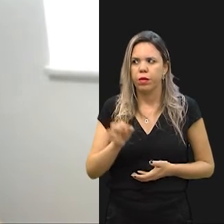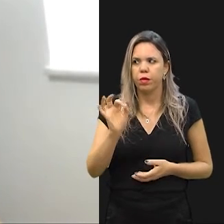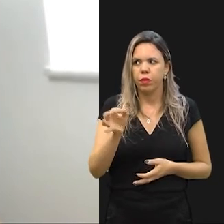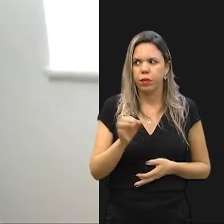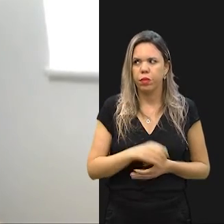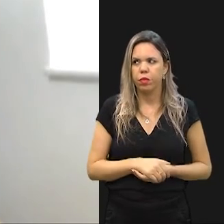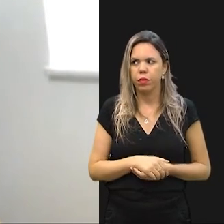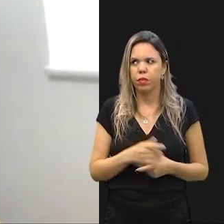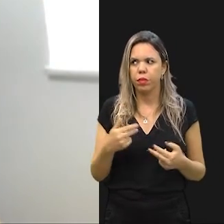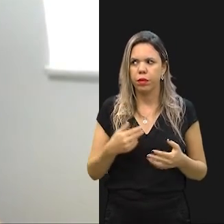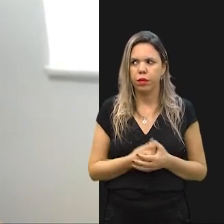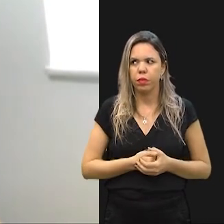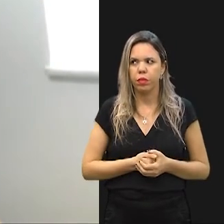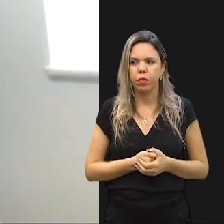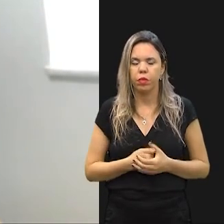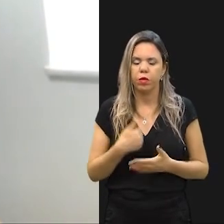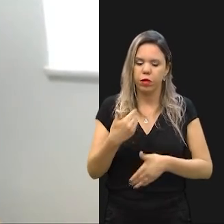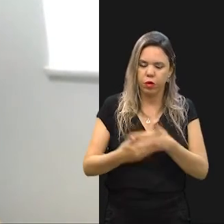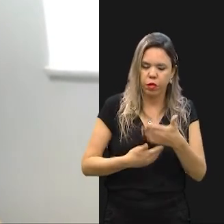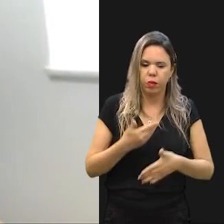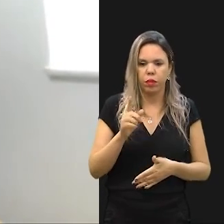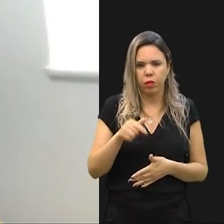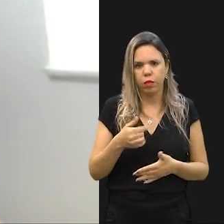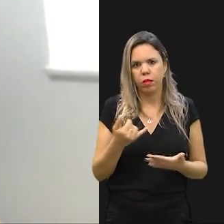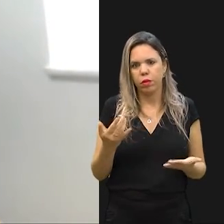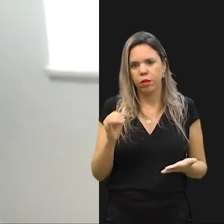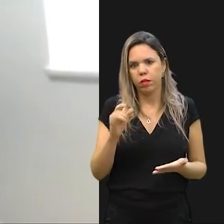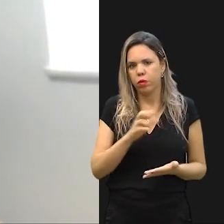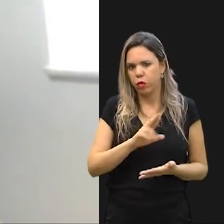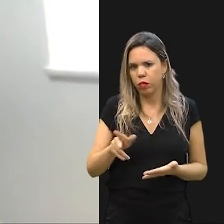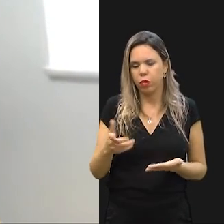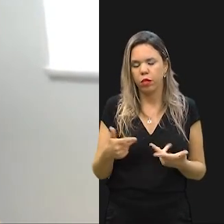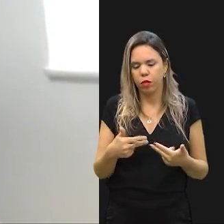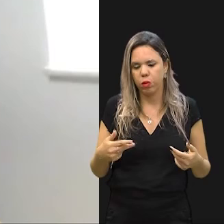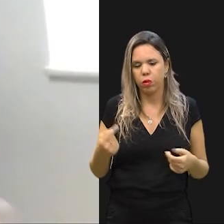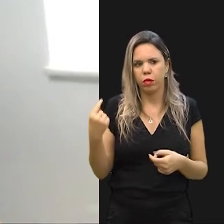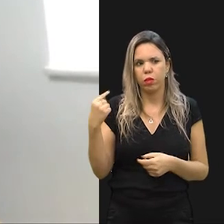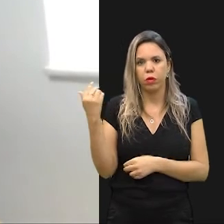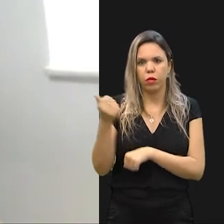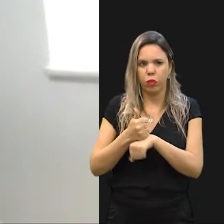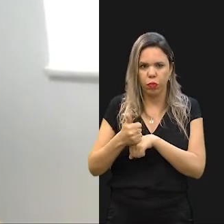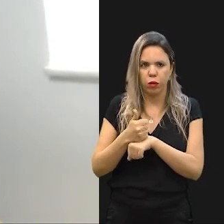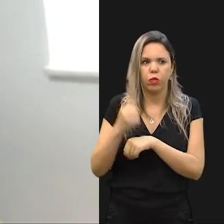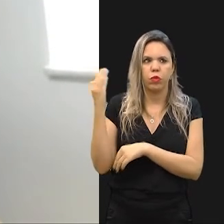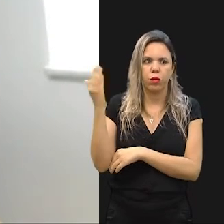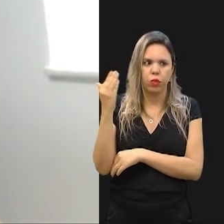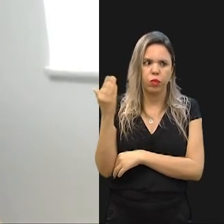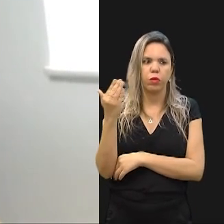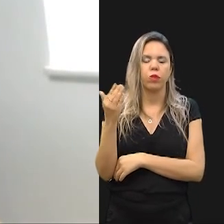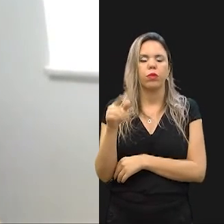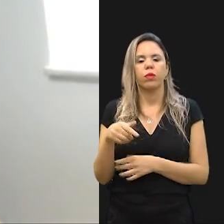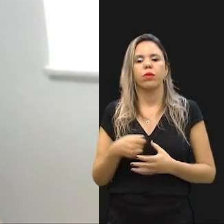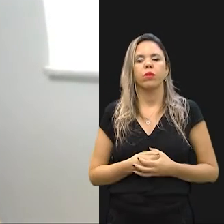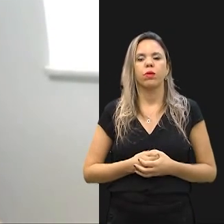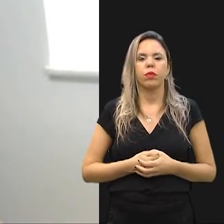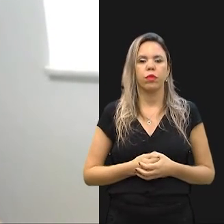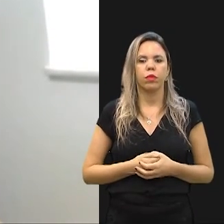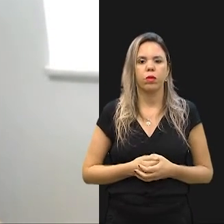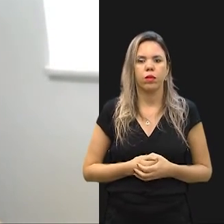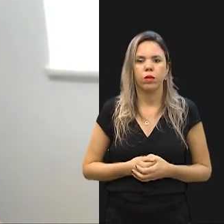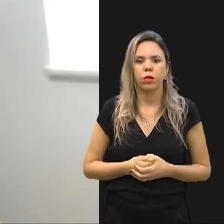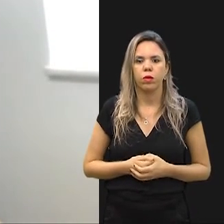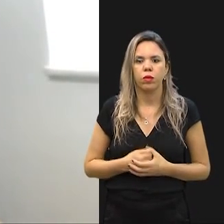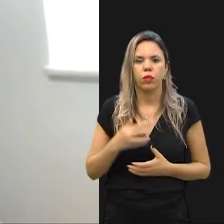é algo que vai passar a ser considerado, se já não era por alguns meteorologistas, né? Vai ser algo que vai ser considerado